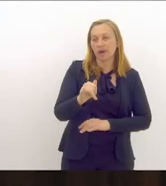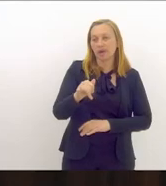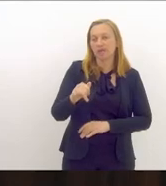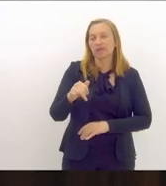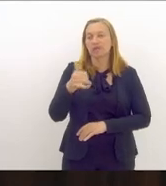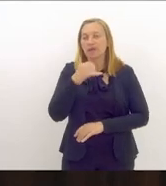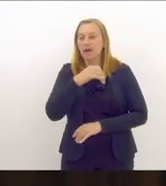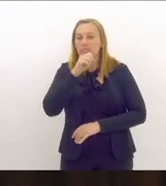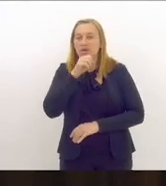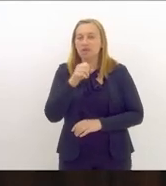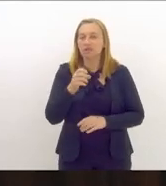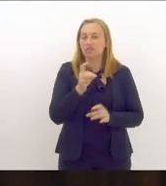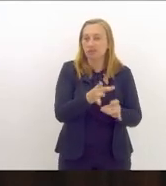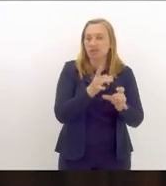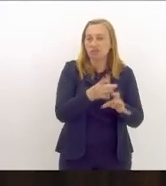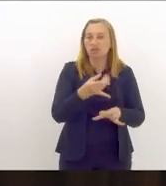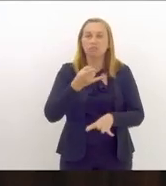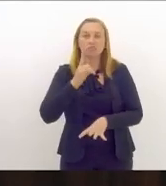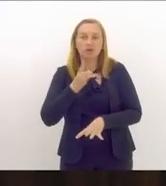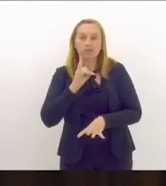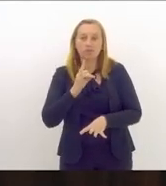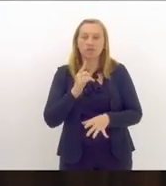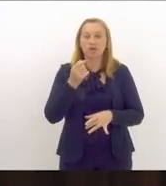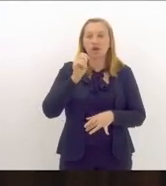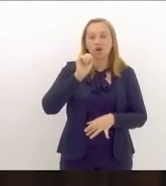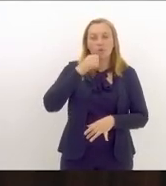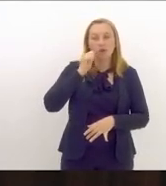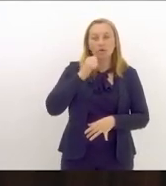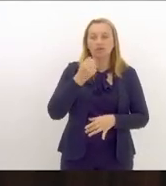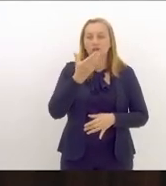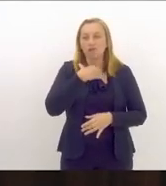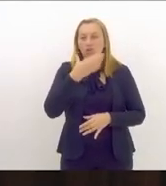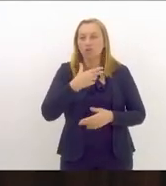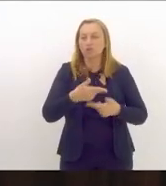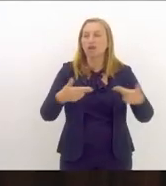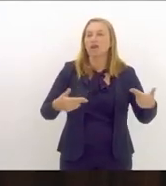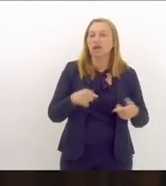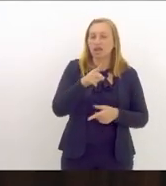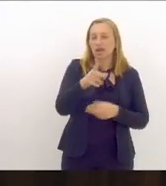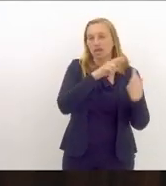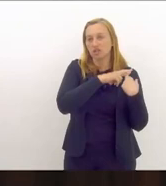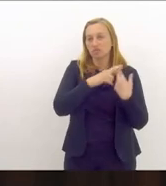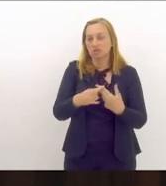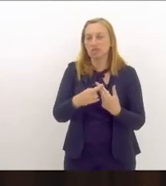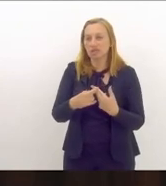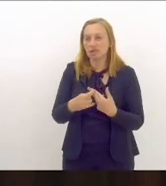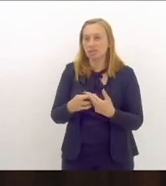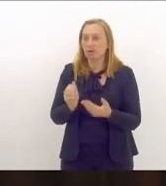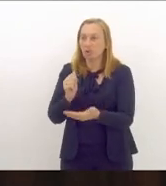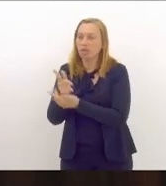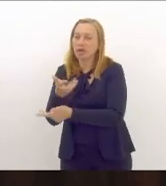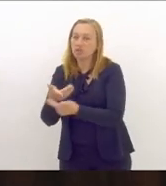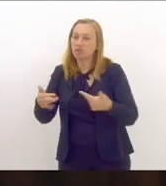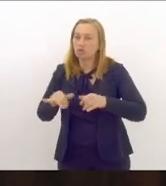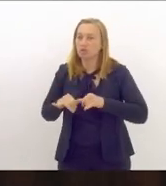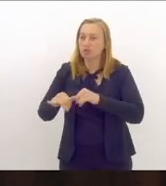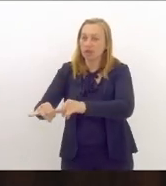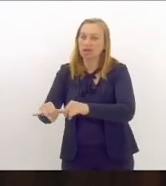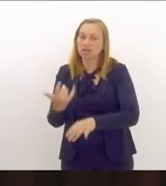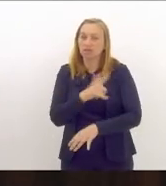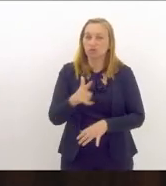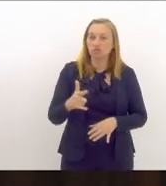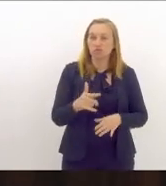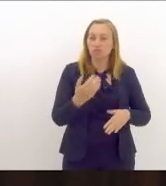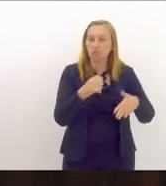pães. Ele era o responsável por buscar o que faltava no supermercado quando a geladeira esvaziava. Já que não tinha